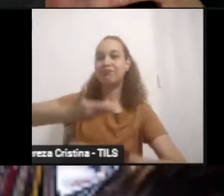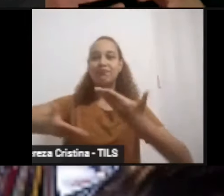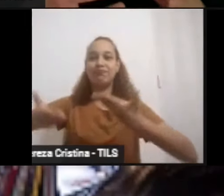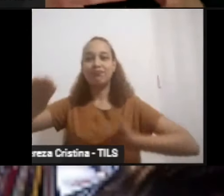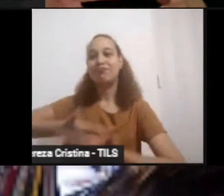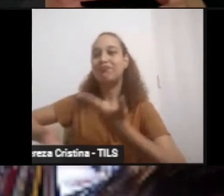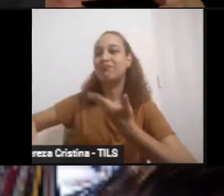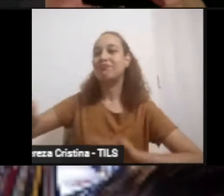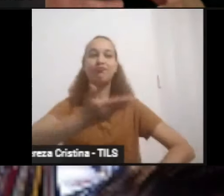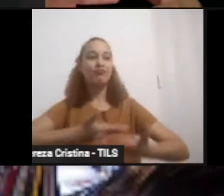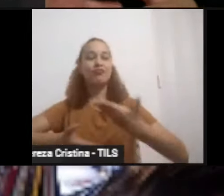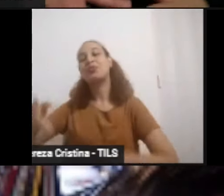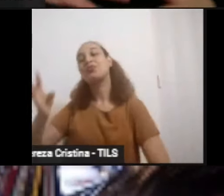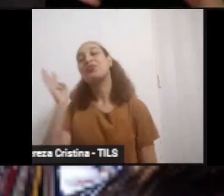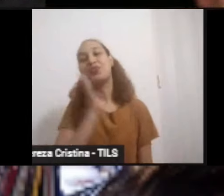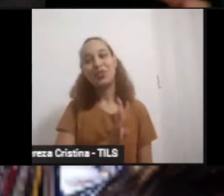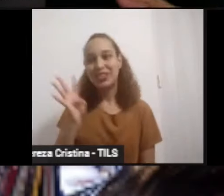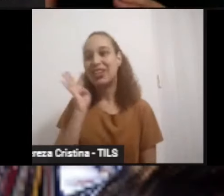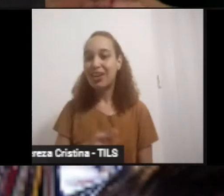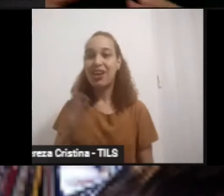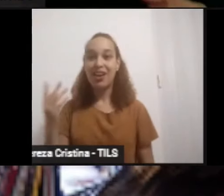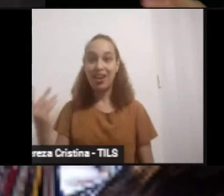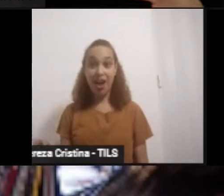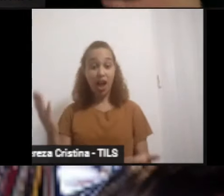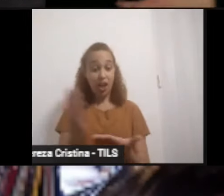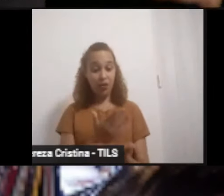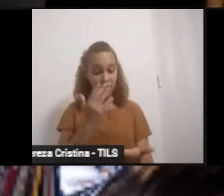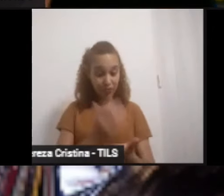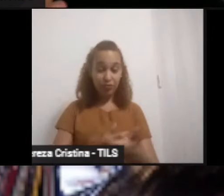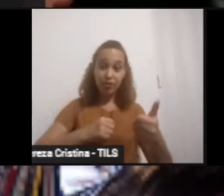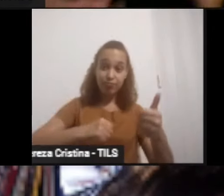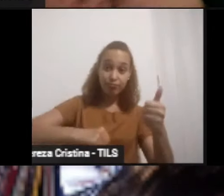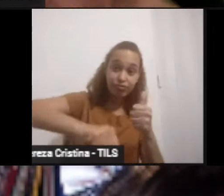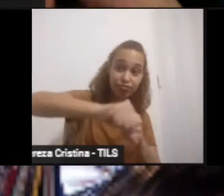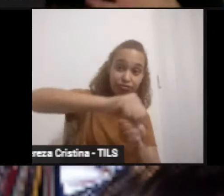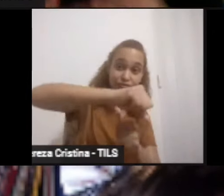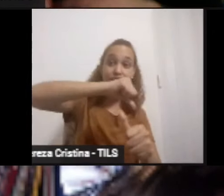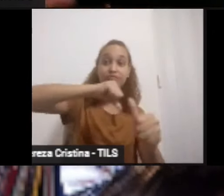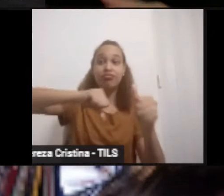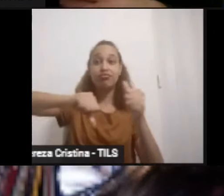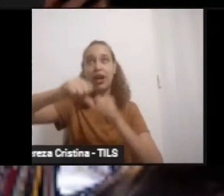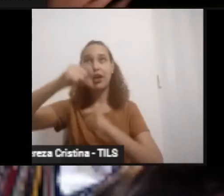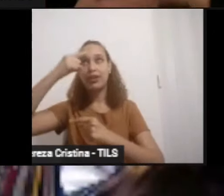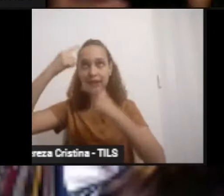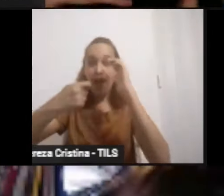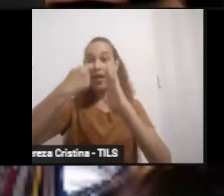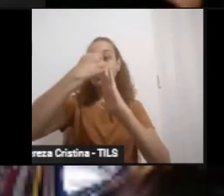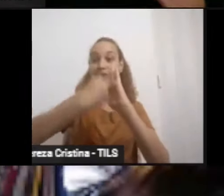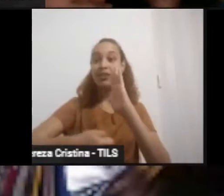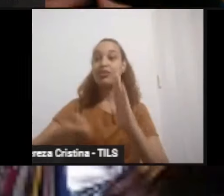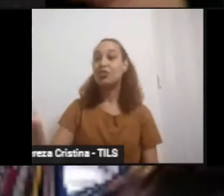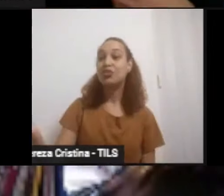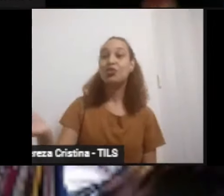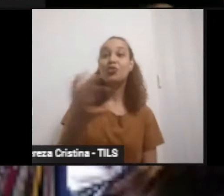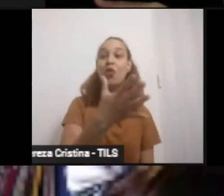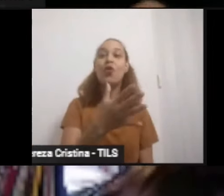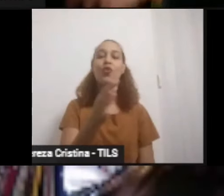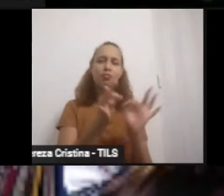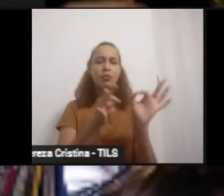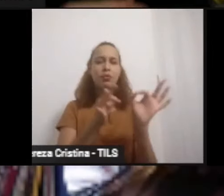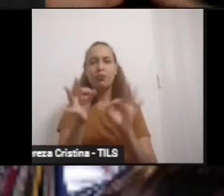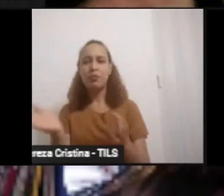Então, a ponto do livro mudar a dimensão dele e criar texto novo, e mudar texto, mexer para lá, mexer para cá,